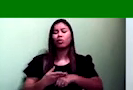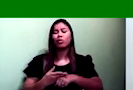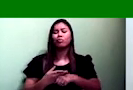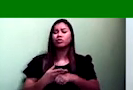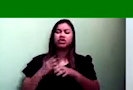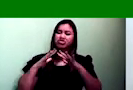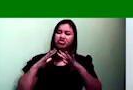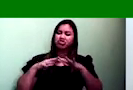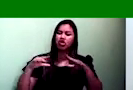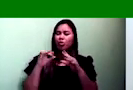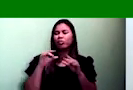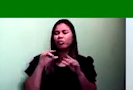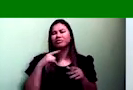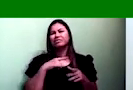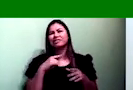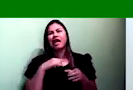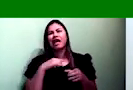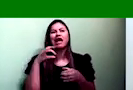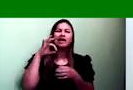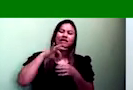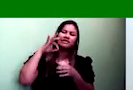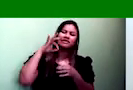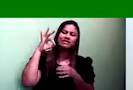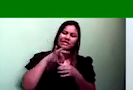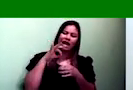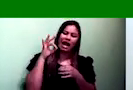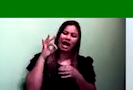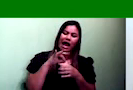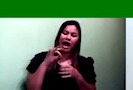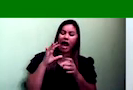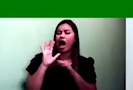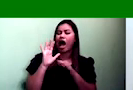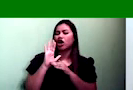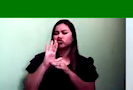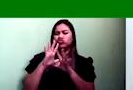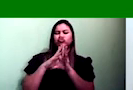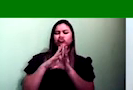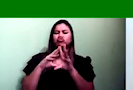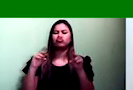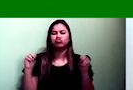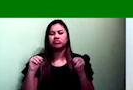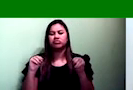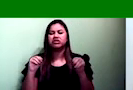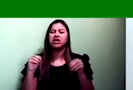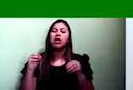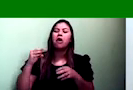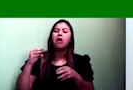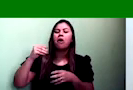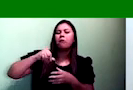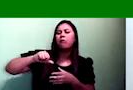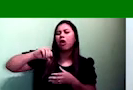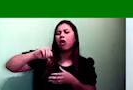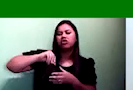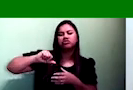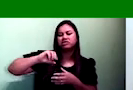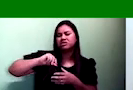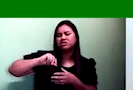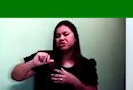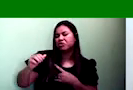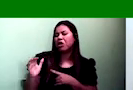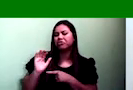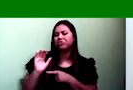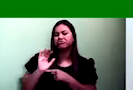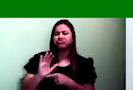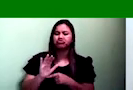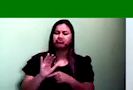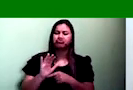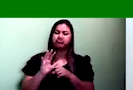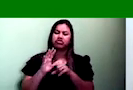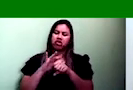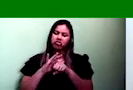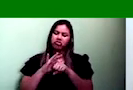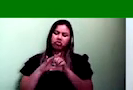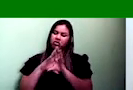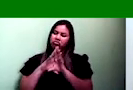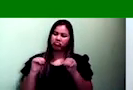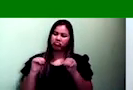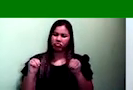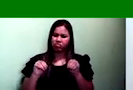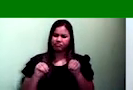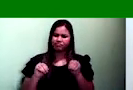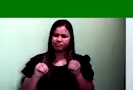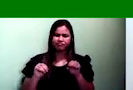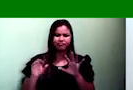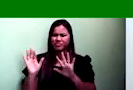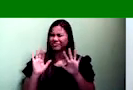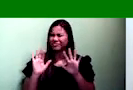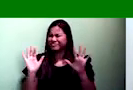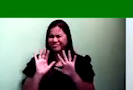tem um chazinho, um pozinho, alguma coisa para curar tudo. Não